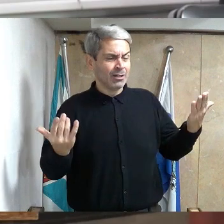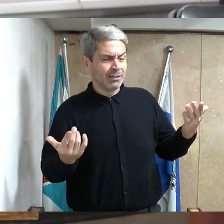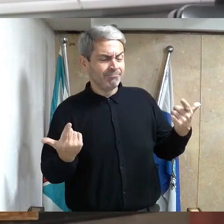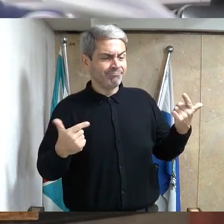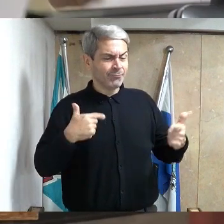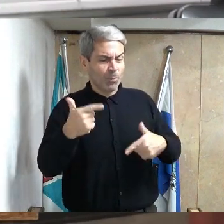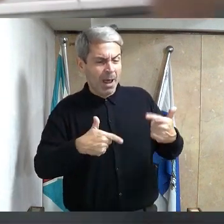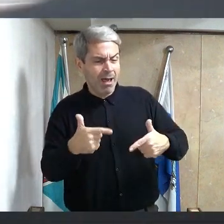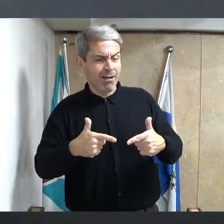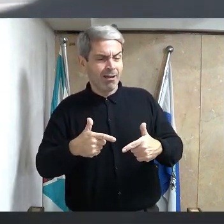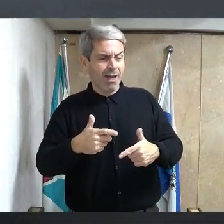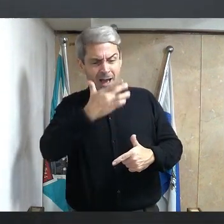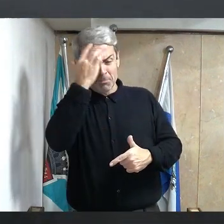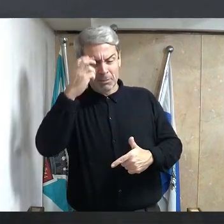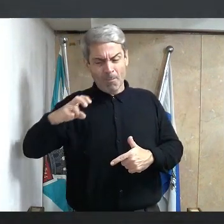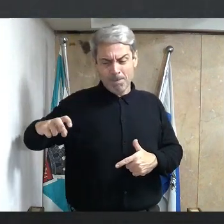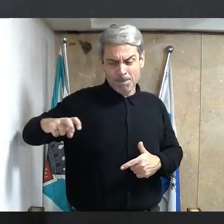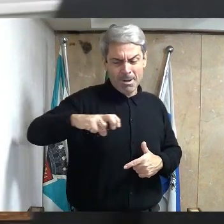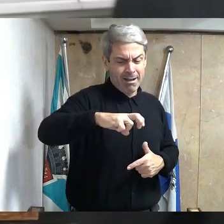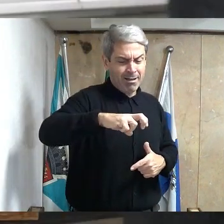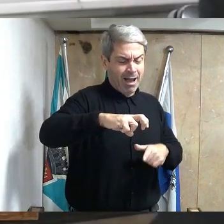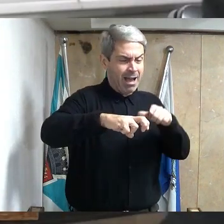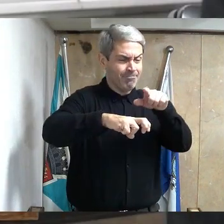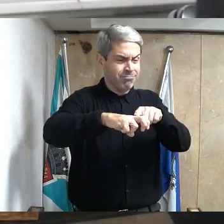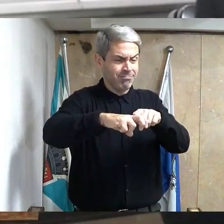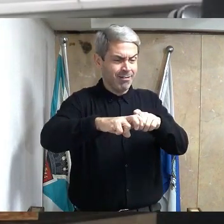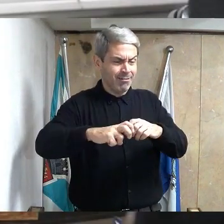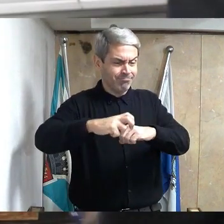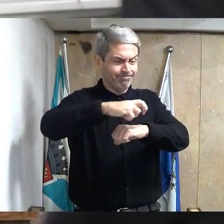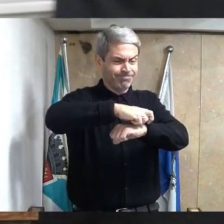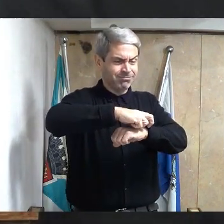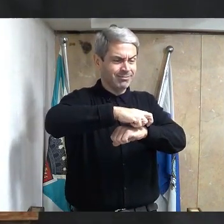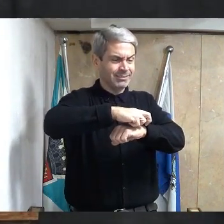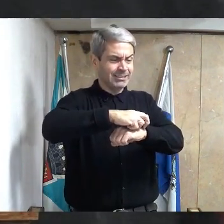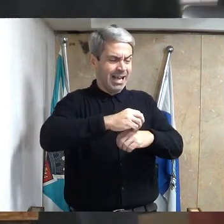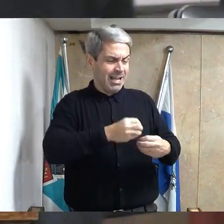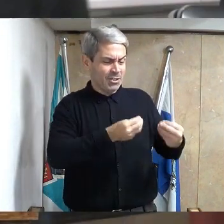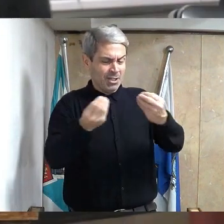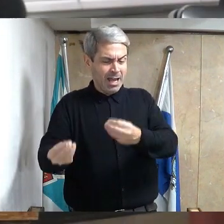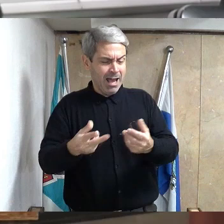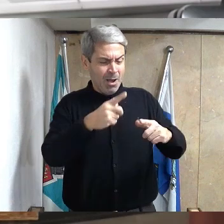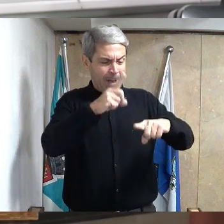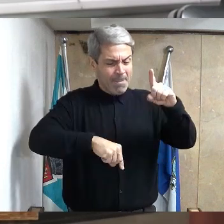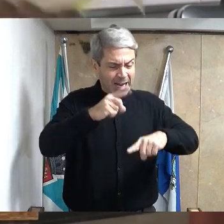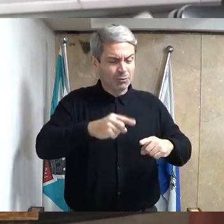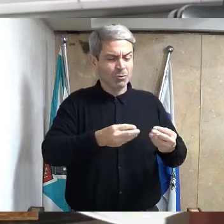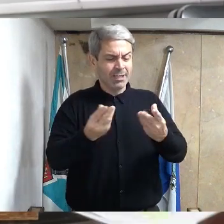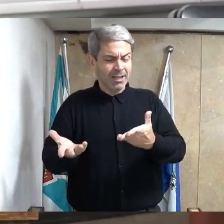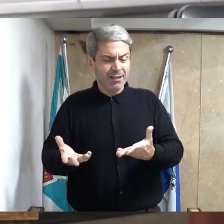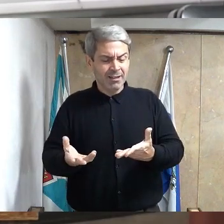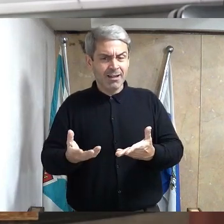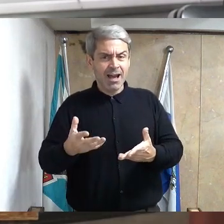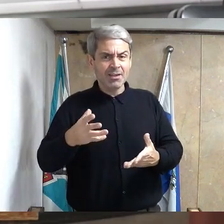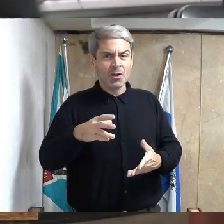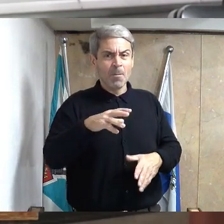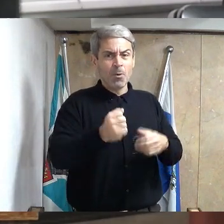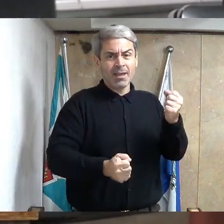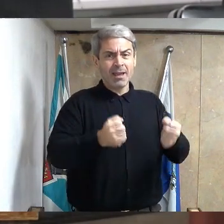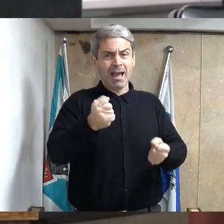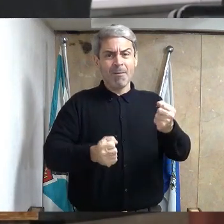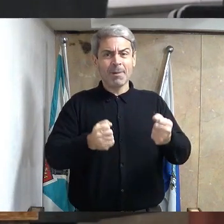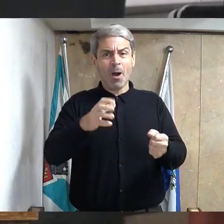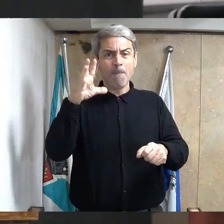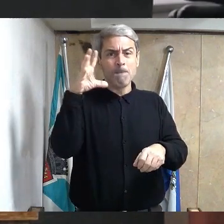parados, tiveram que deixar as ferramentas na calçada, deixar as mercadorias na calçada, porque os carros foram presos. E